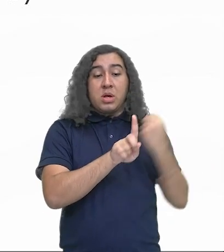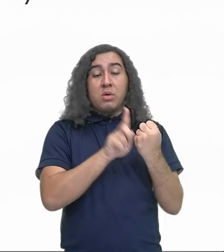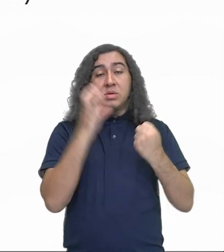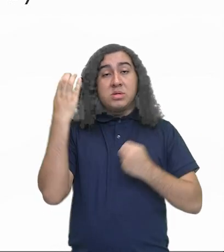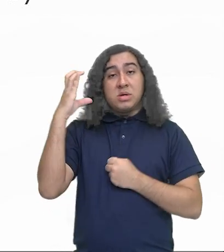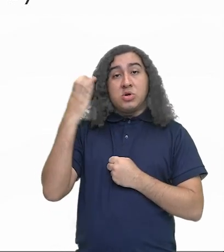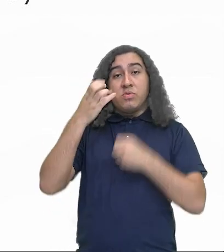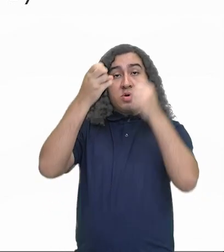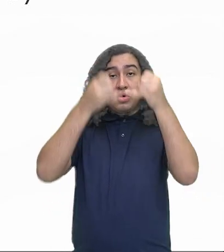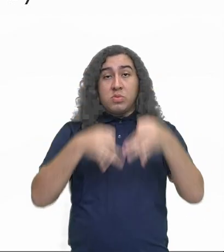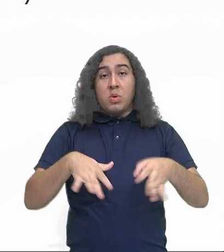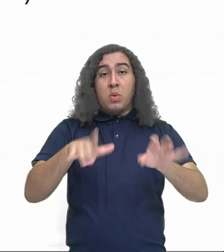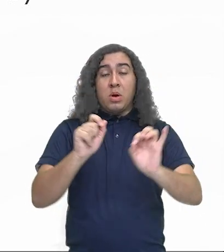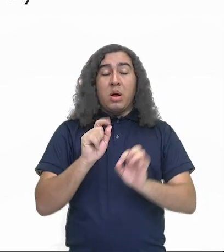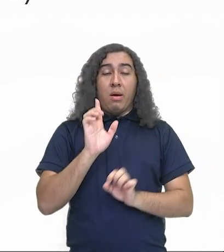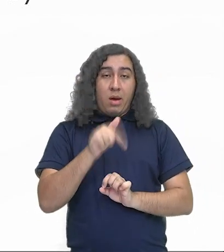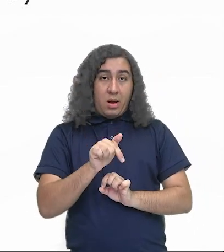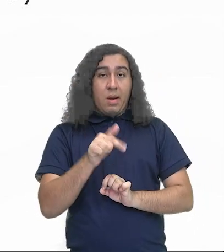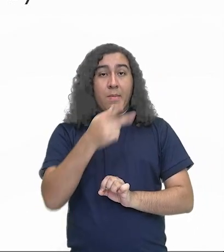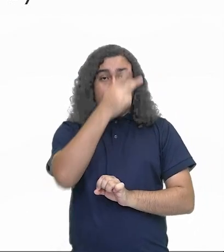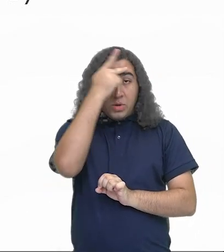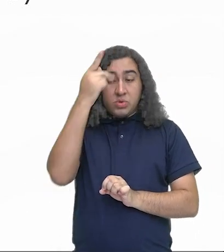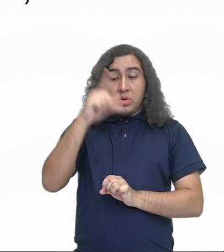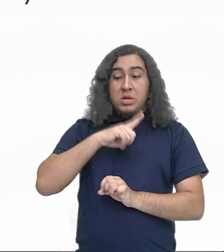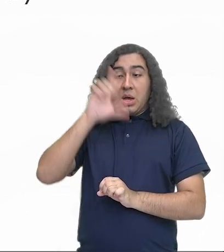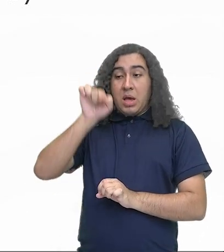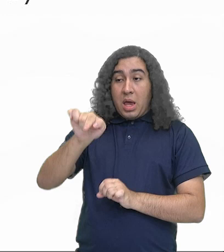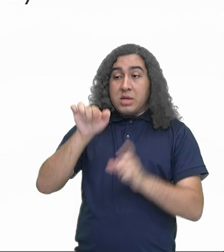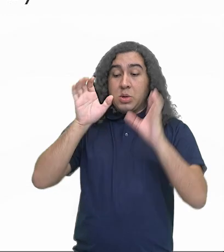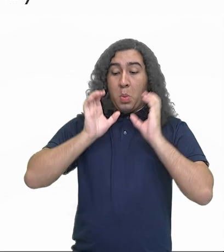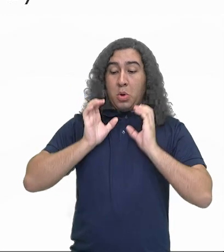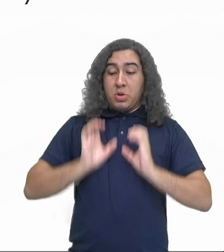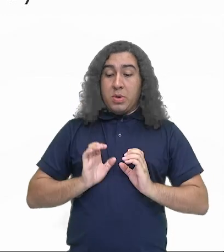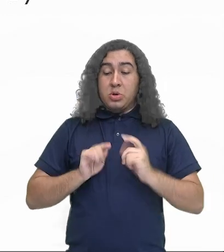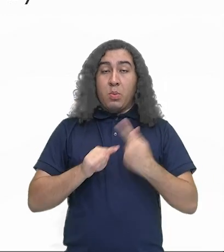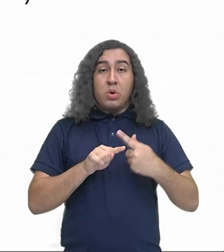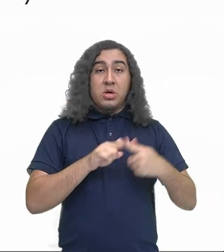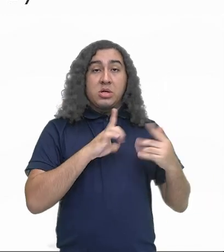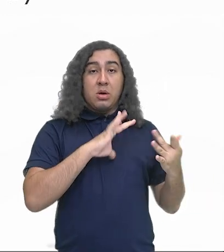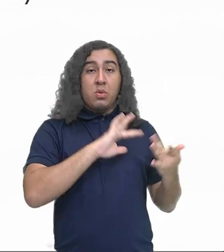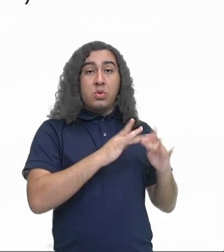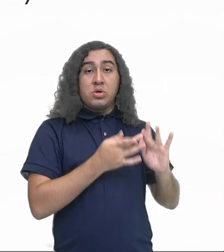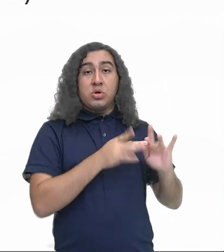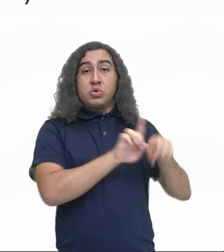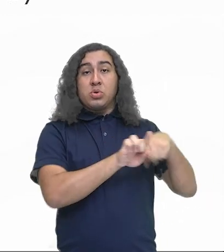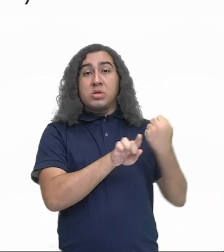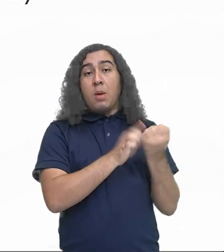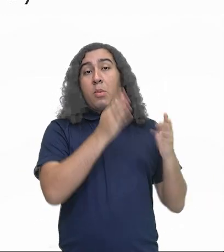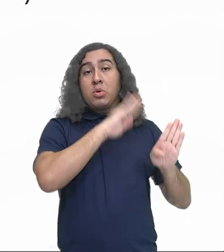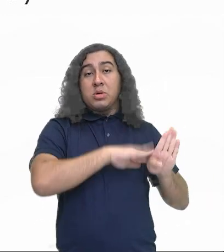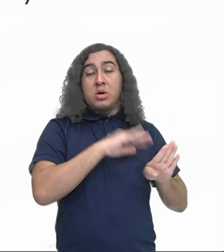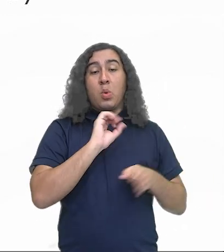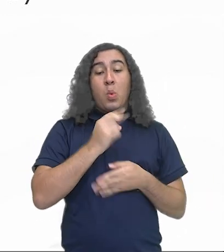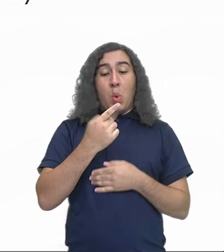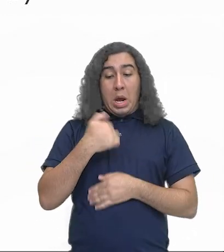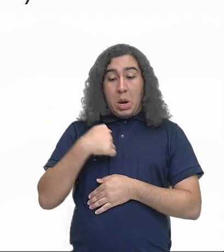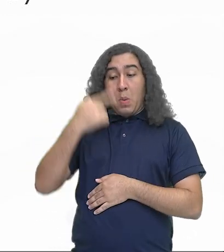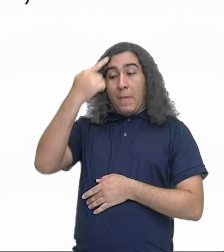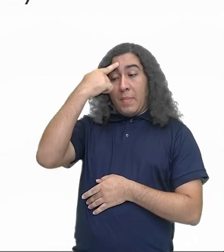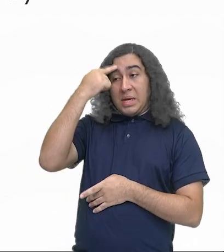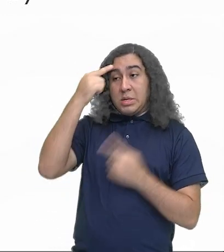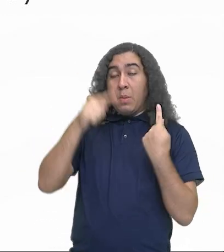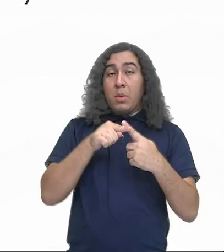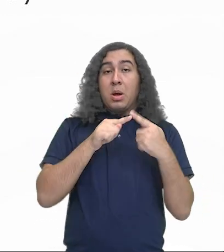que vai dizer eu ajo assim por conta do meu contexto social, ou eu penso assim